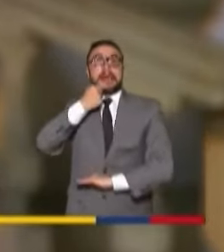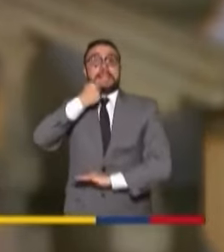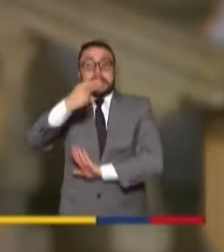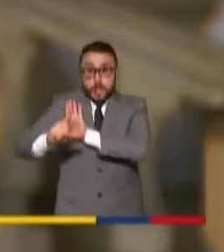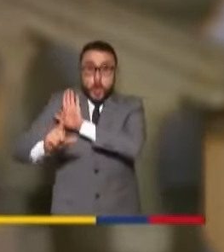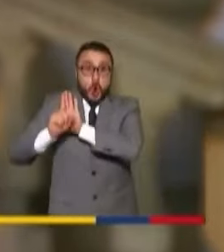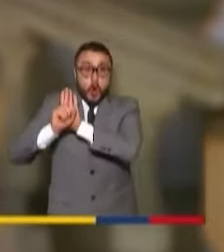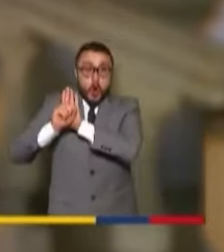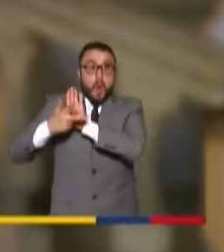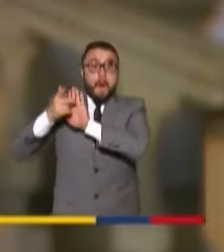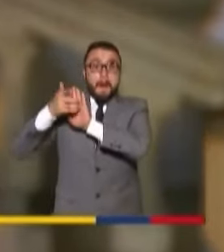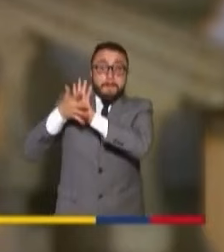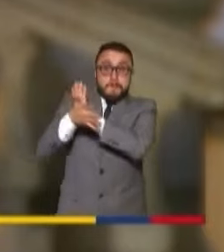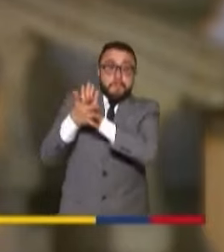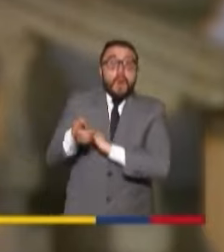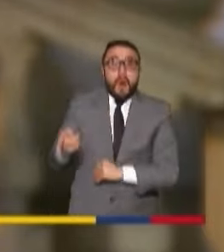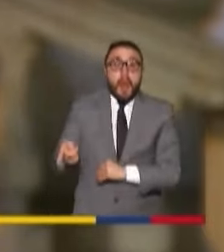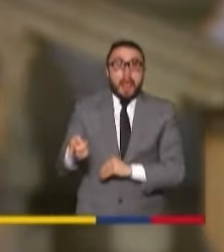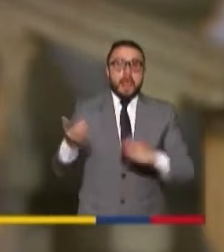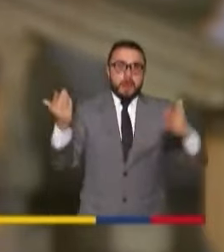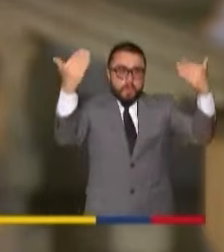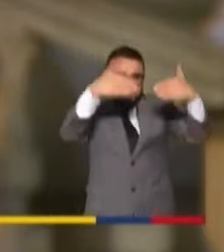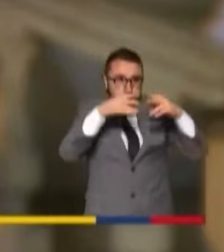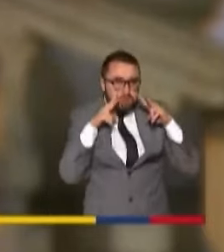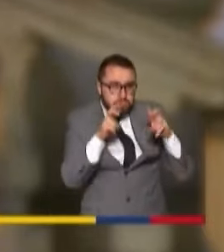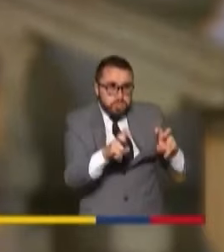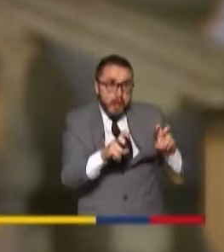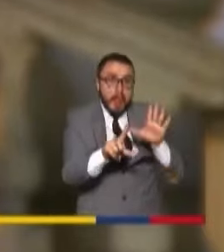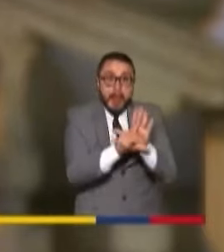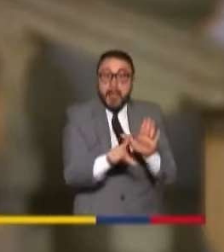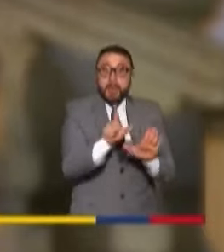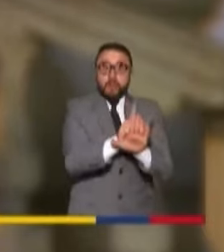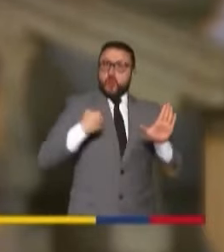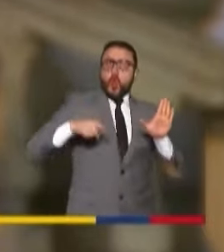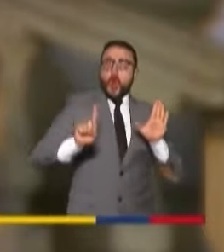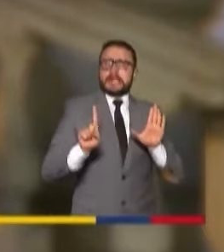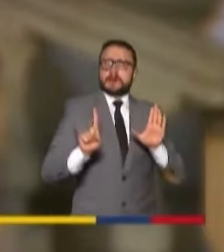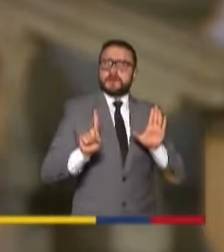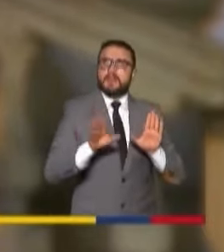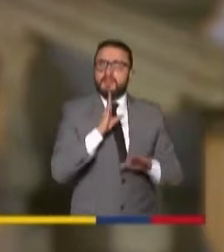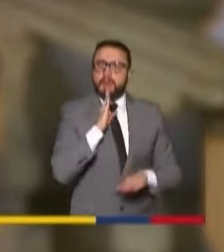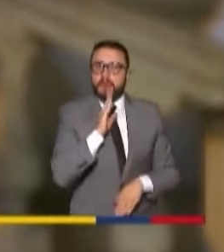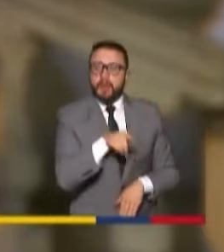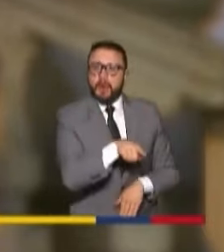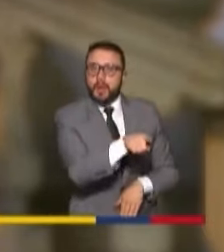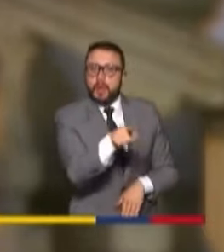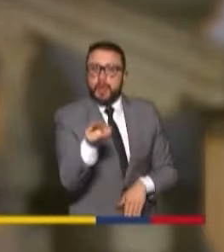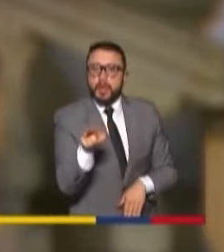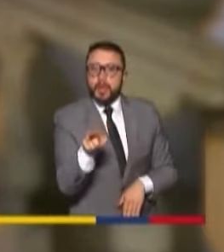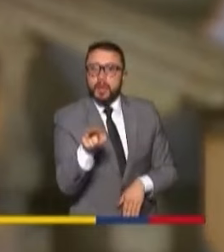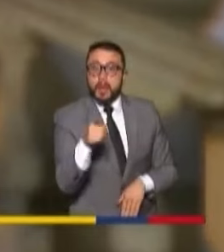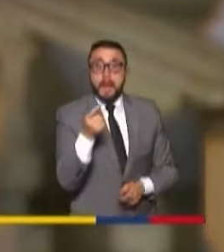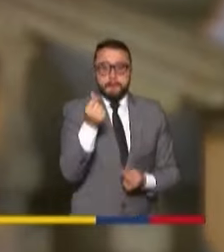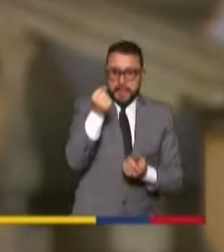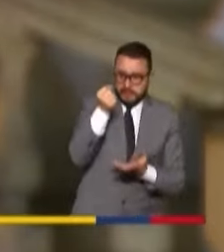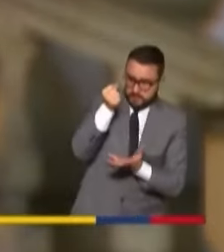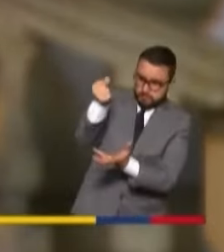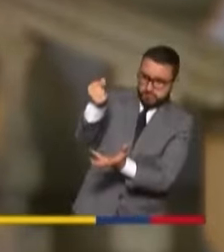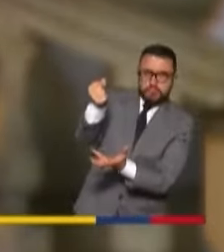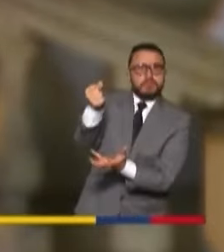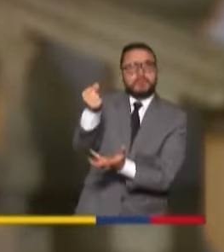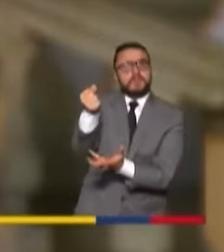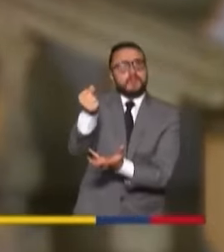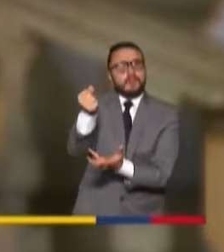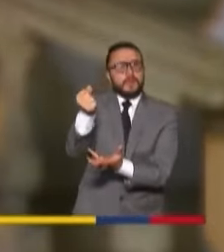décimo golpe na história da Colômbia. Eu lamento se isso acontecer, porque também toda a história